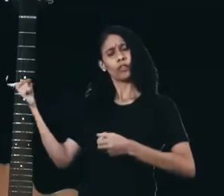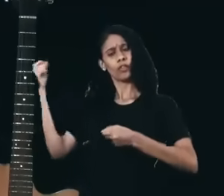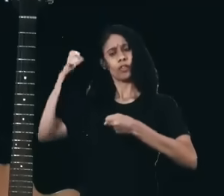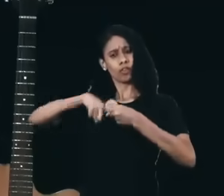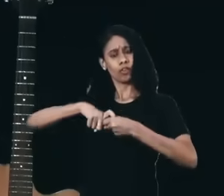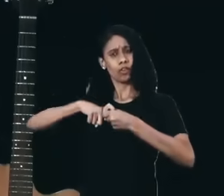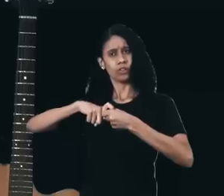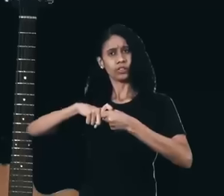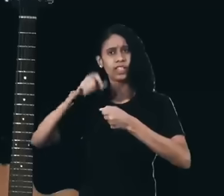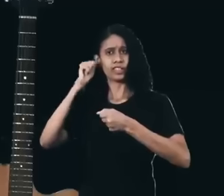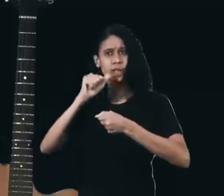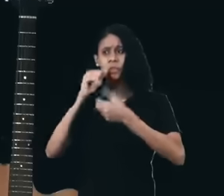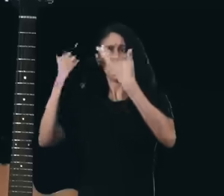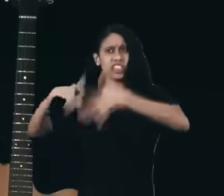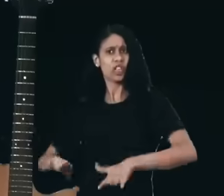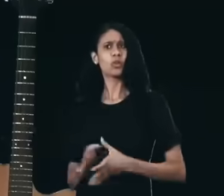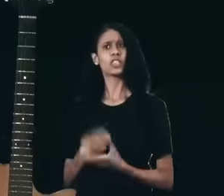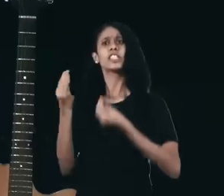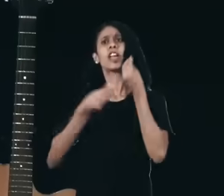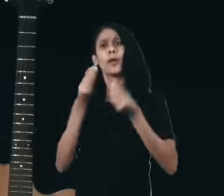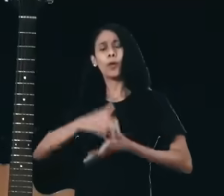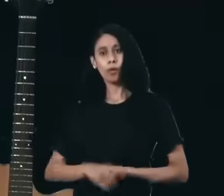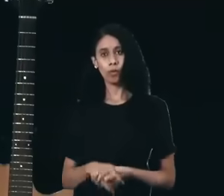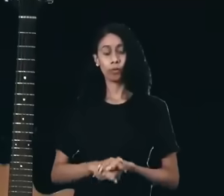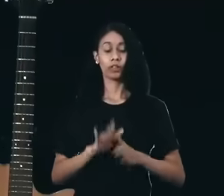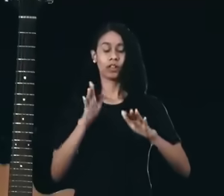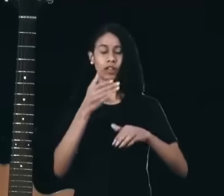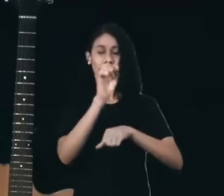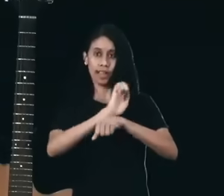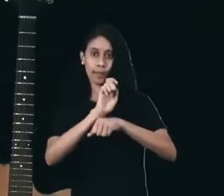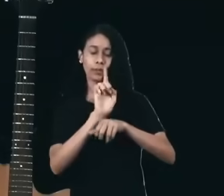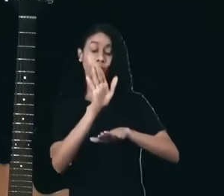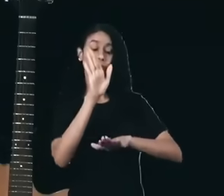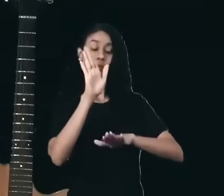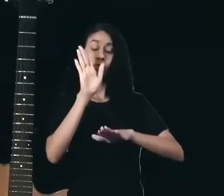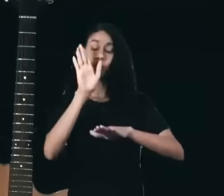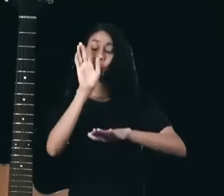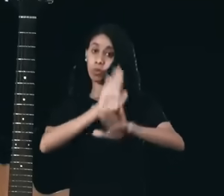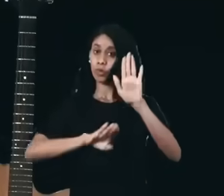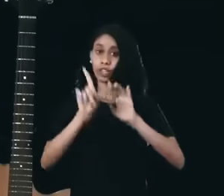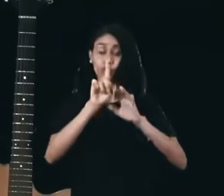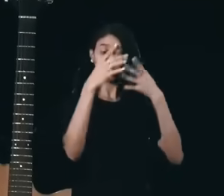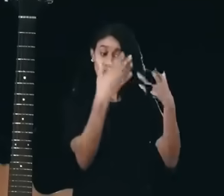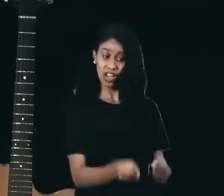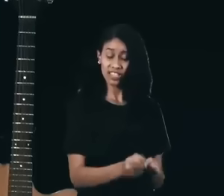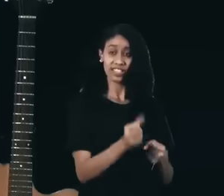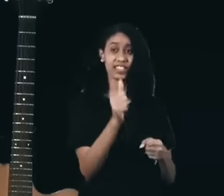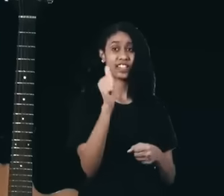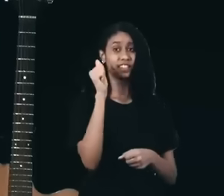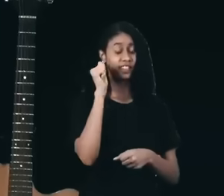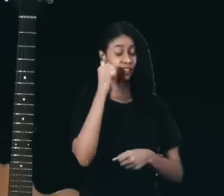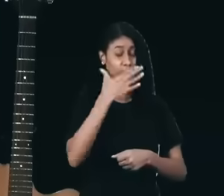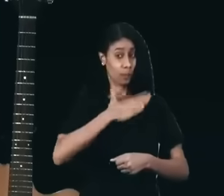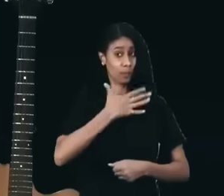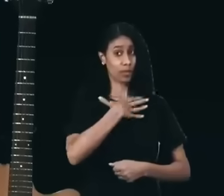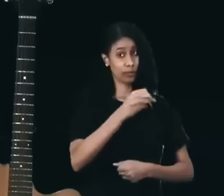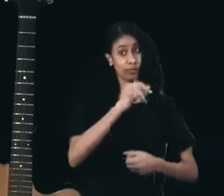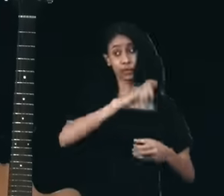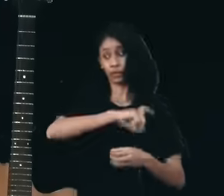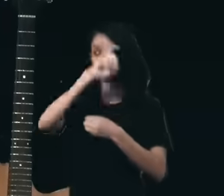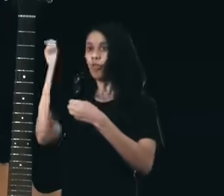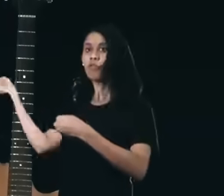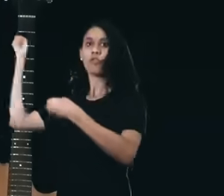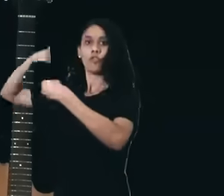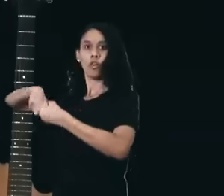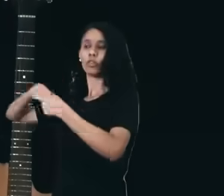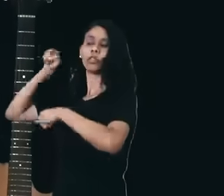terra de onde vieste? Cuidado, disse Abraão. Não deixe o meu filho voltar para lá. O Senhor, o Deus dos céus, me